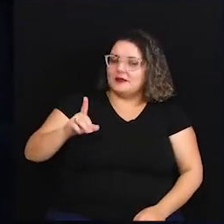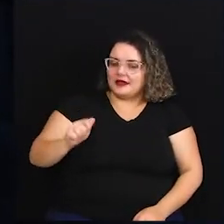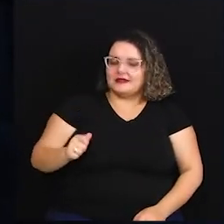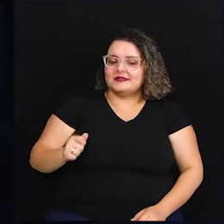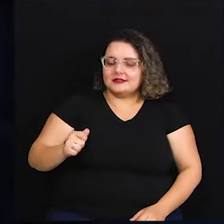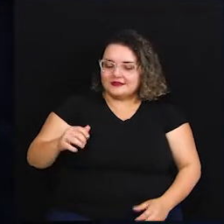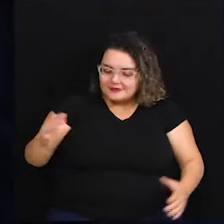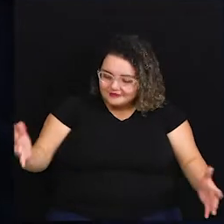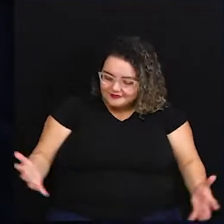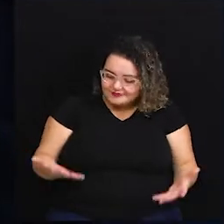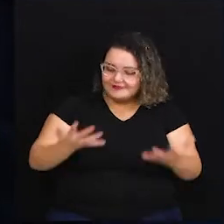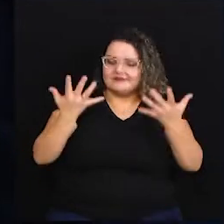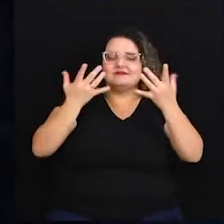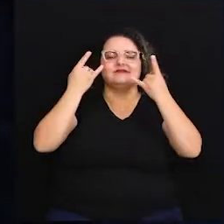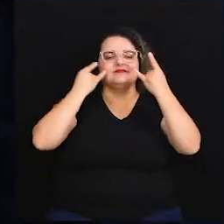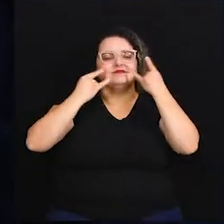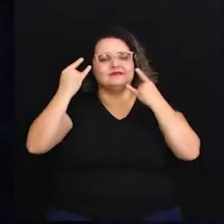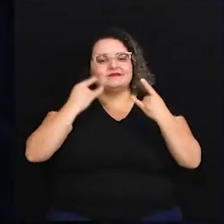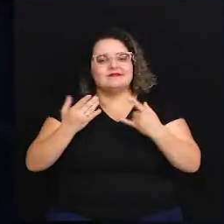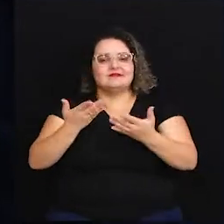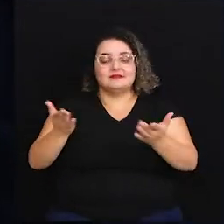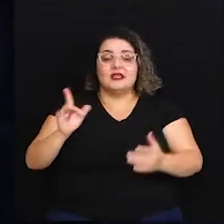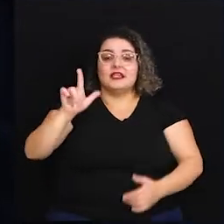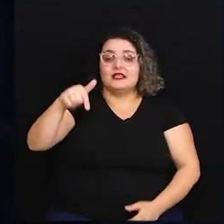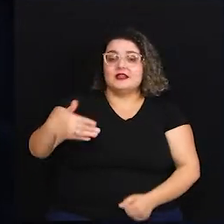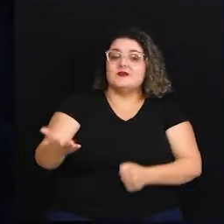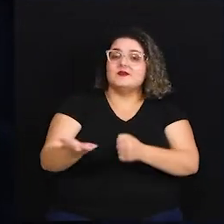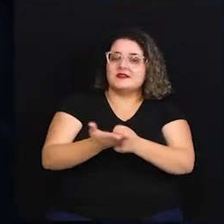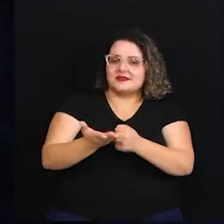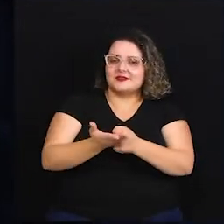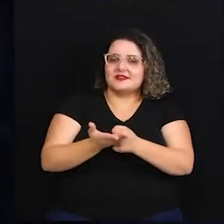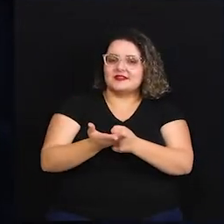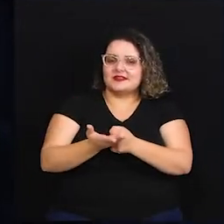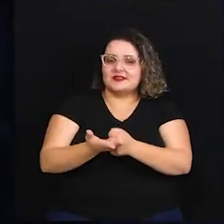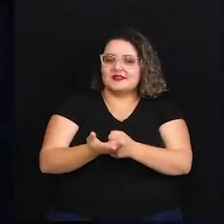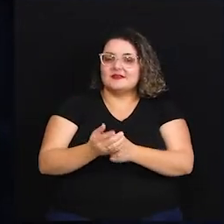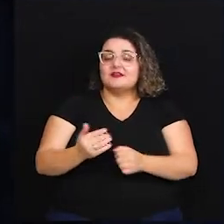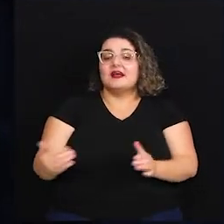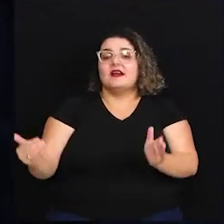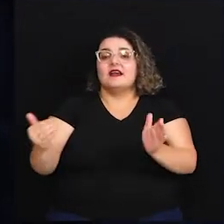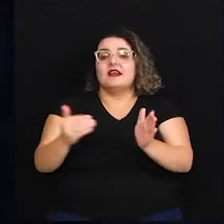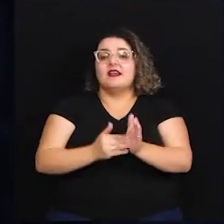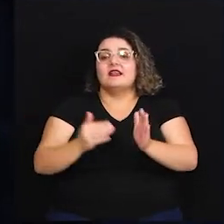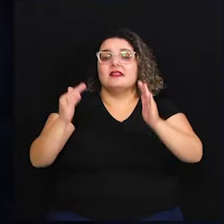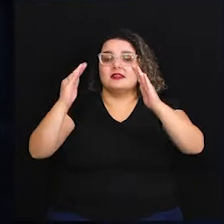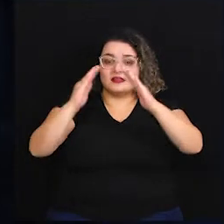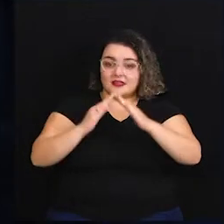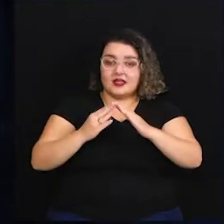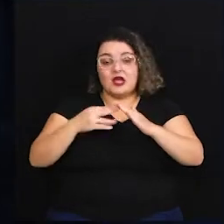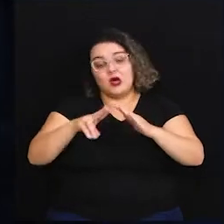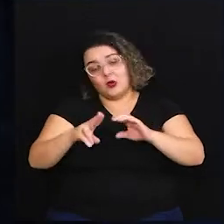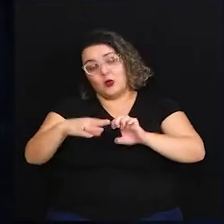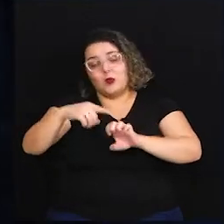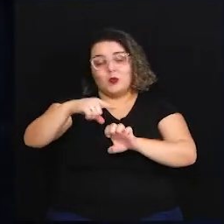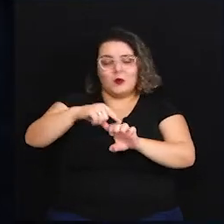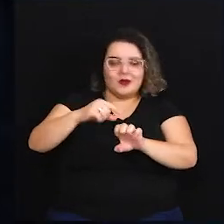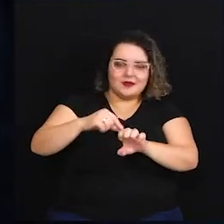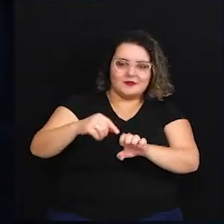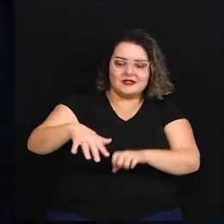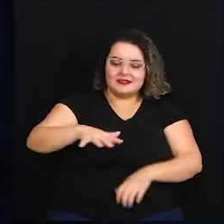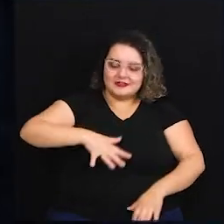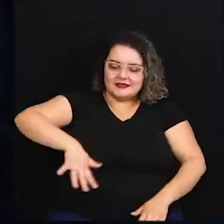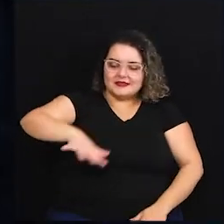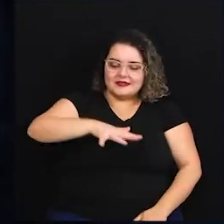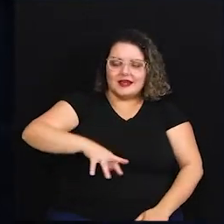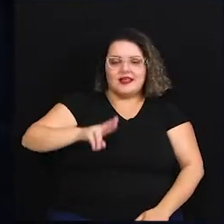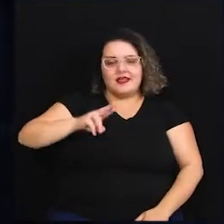também inspiram você. E daqui a pouco, depois do intervalo, a gente vai até a casa ou a empresa de alguém aqui